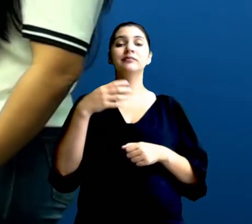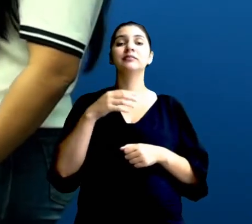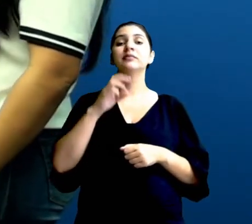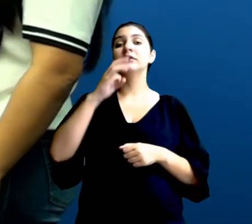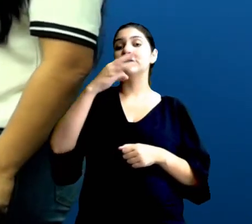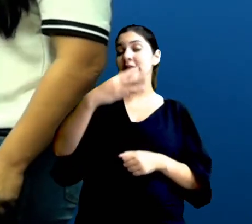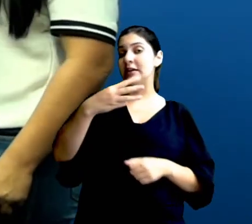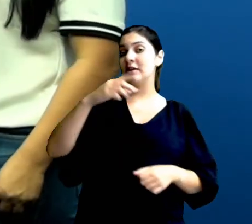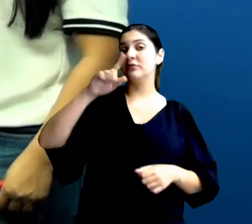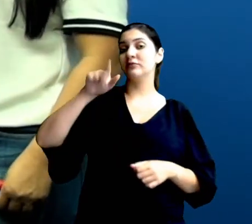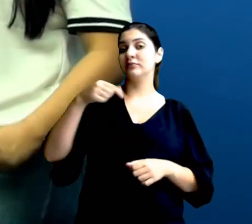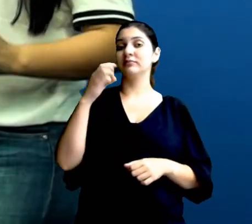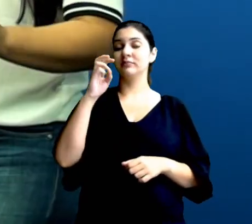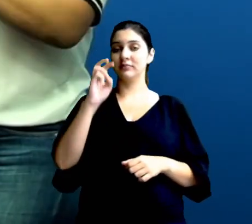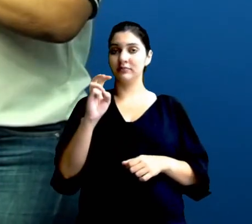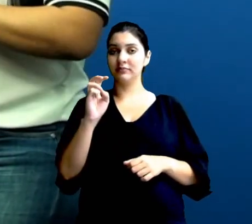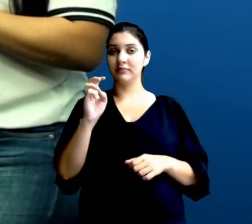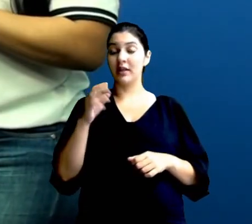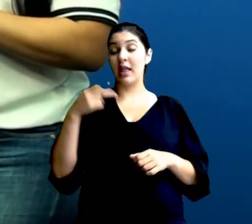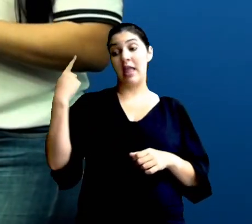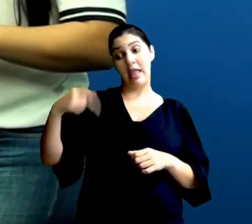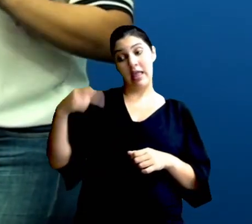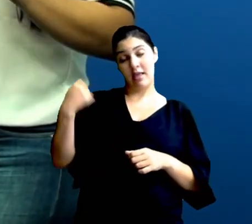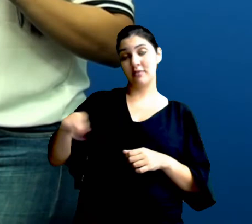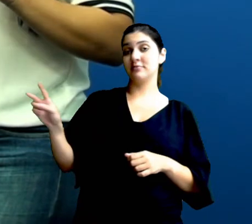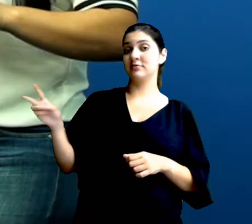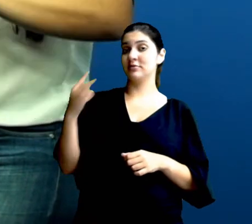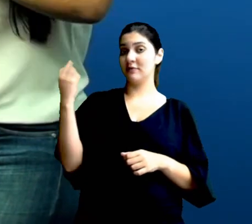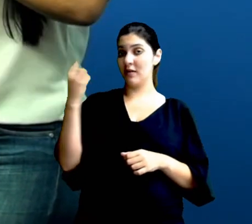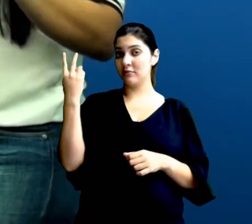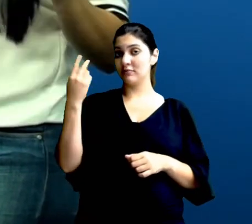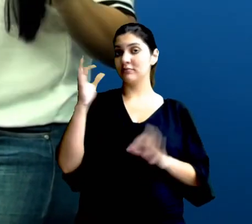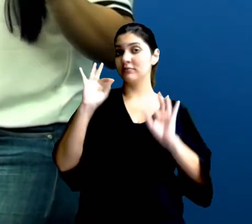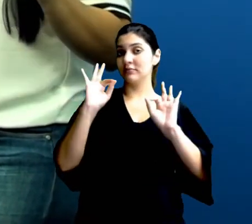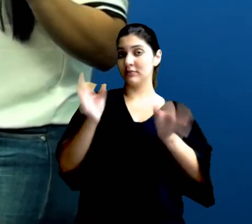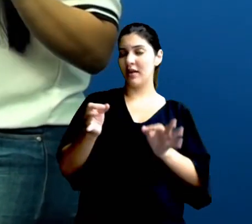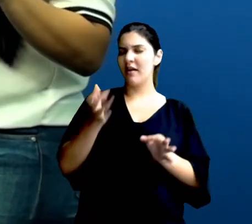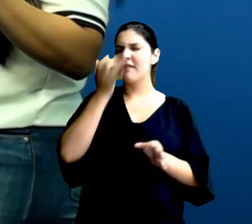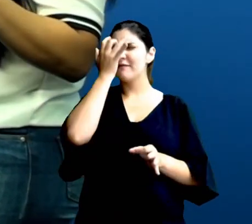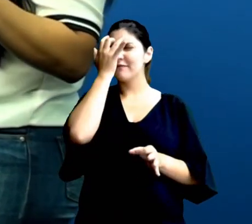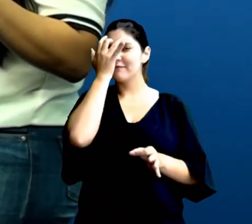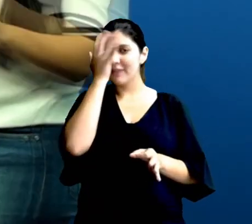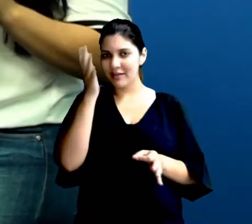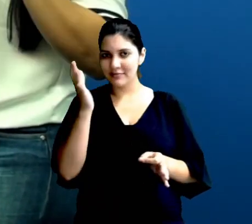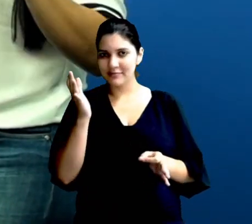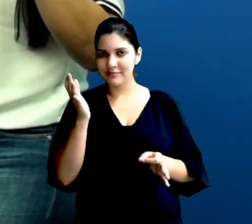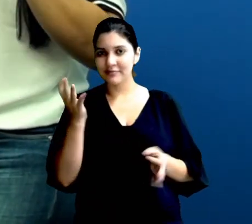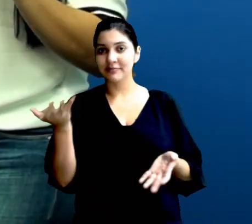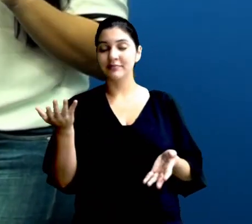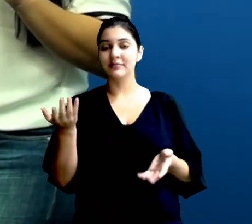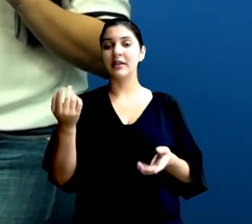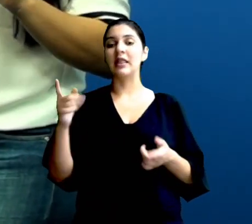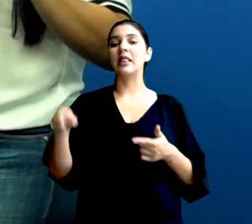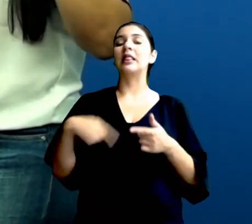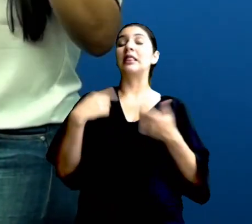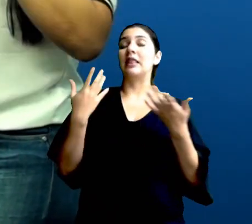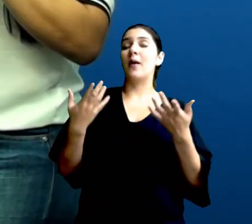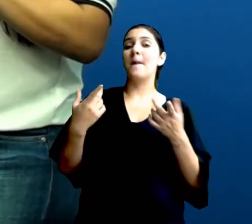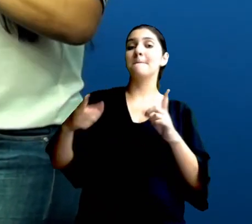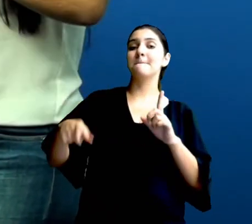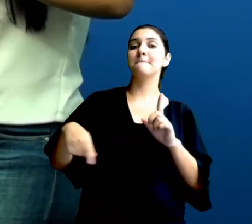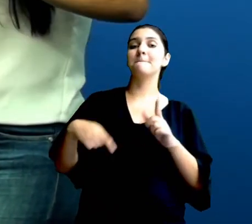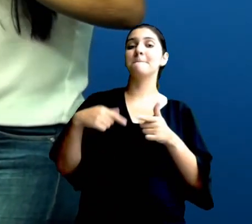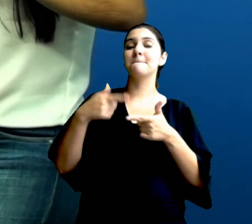3,5. É esse o valor, tá certo? Então, é fácil, não é? Então, multiplicação de fração.